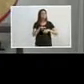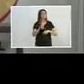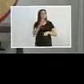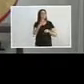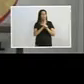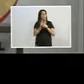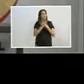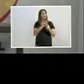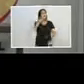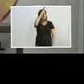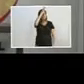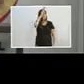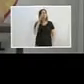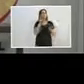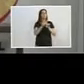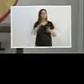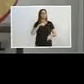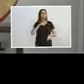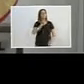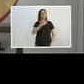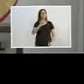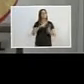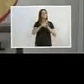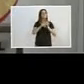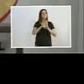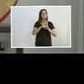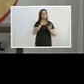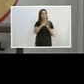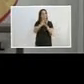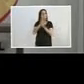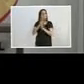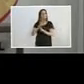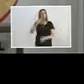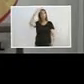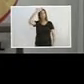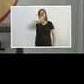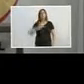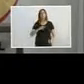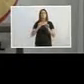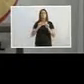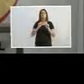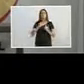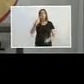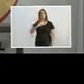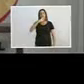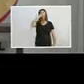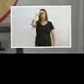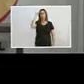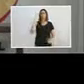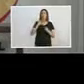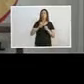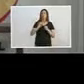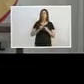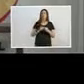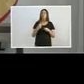e revelar para a sociedade blumenauense tudo o que o vice-prefeito vem fazendo, atentando contra o que é público